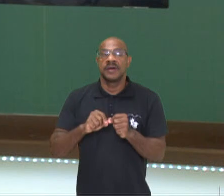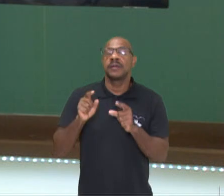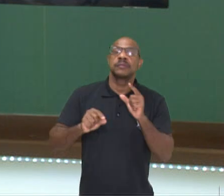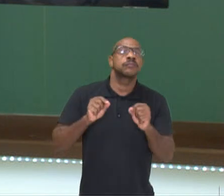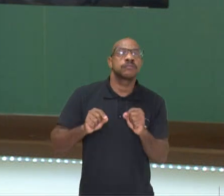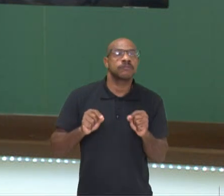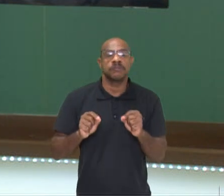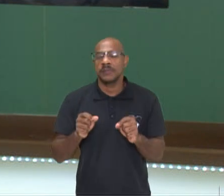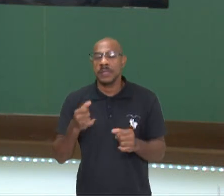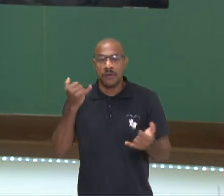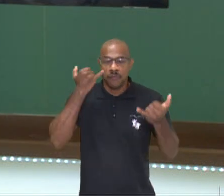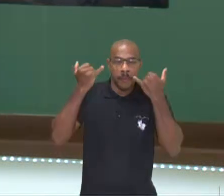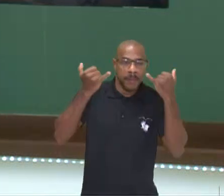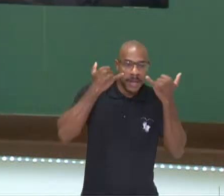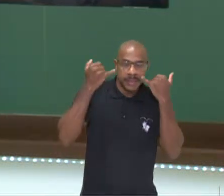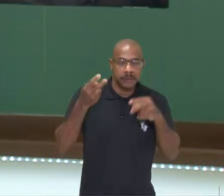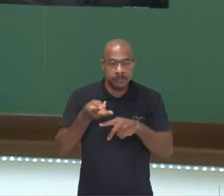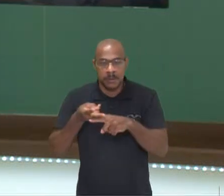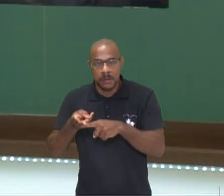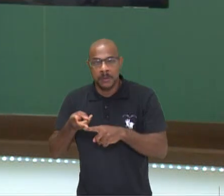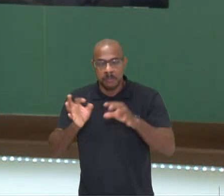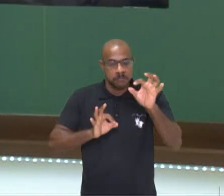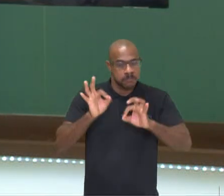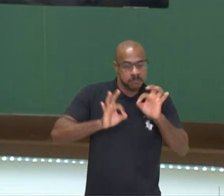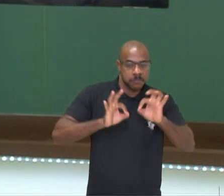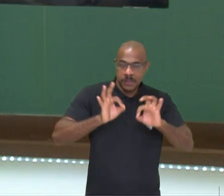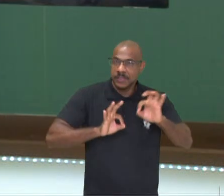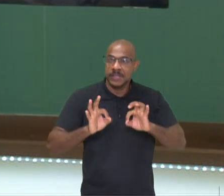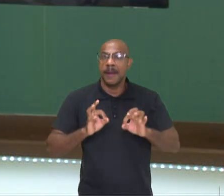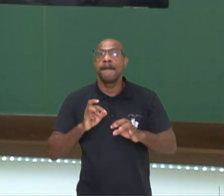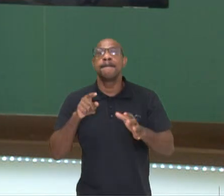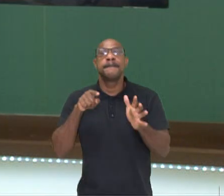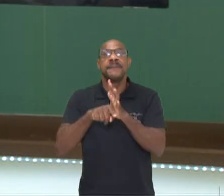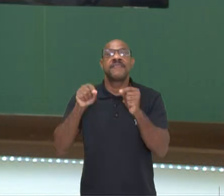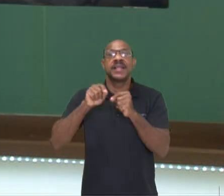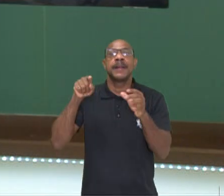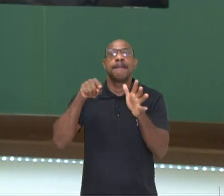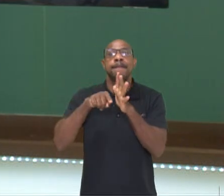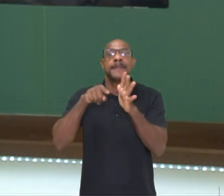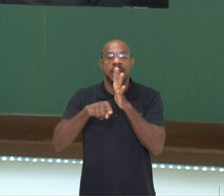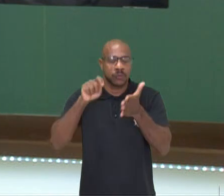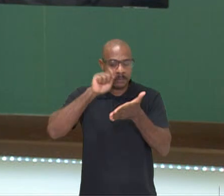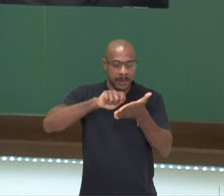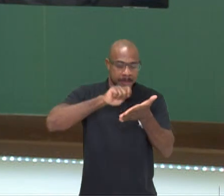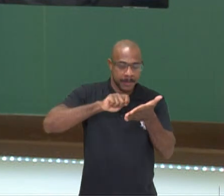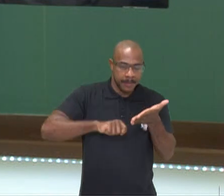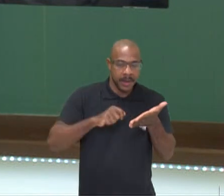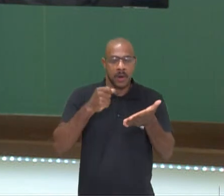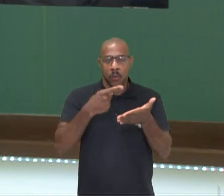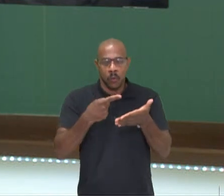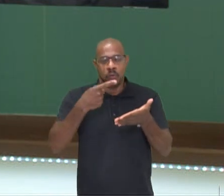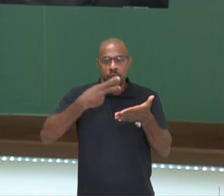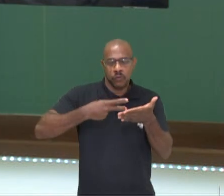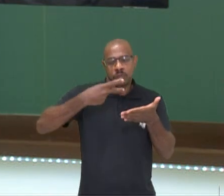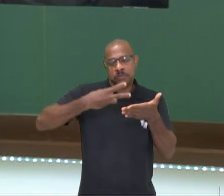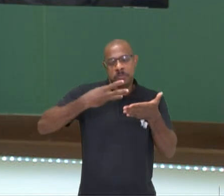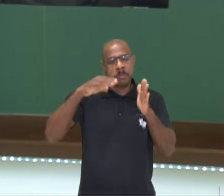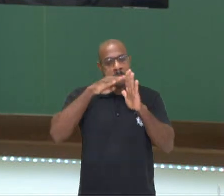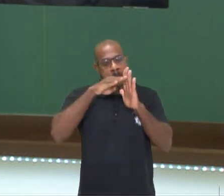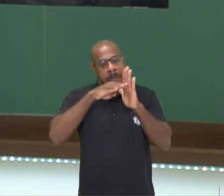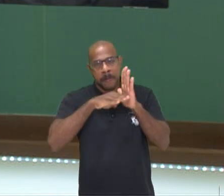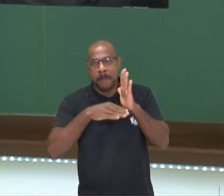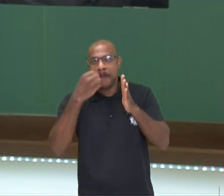buscar essas informações e vou planejar e perguntas vou planejar pergunta uma pergunta A2 A3 A4